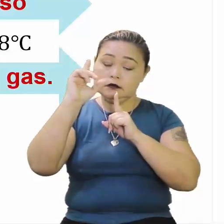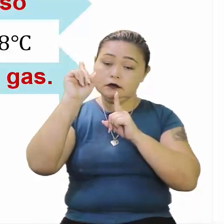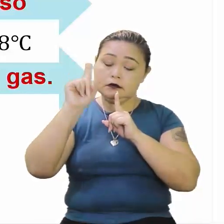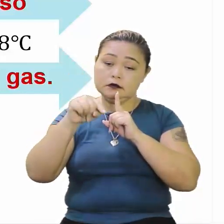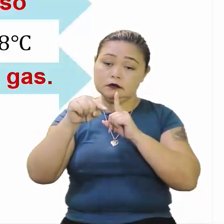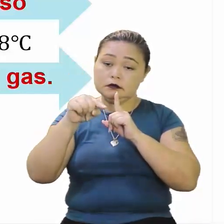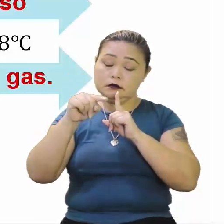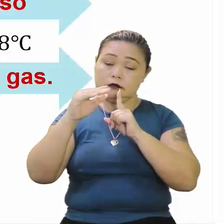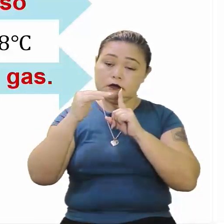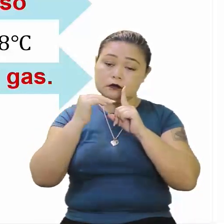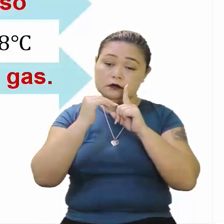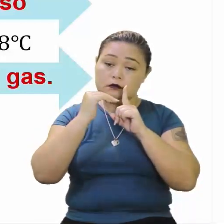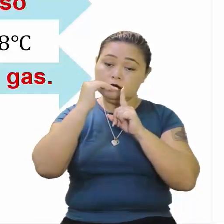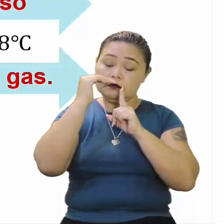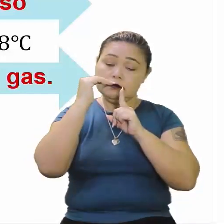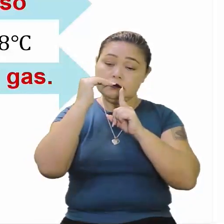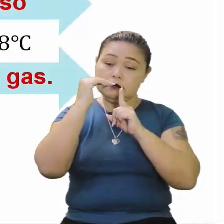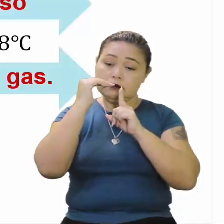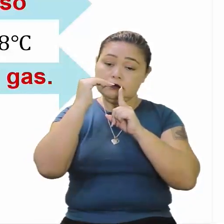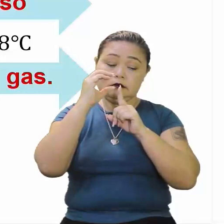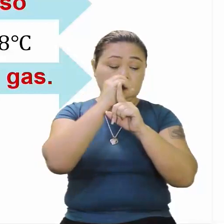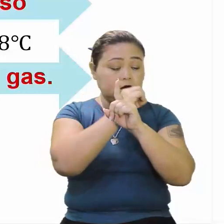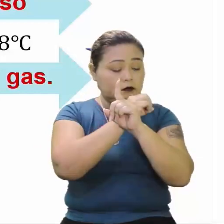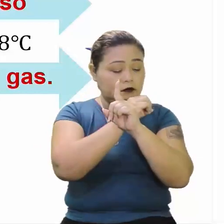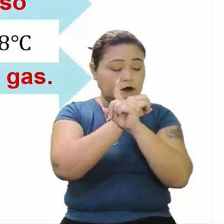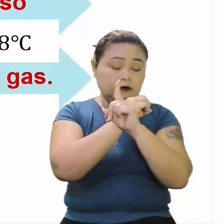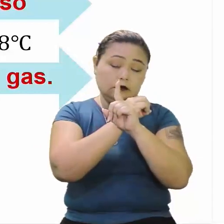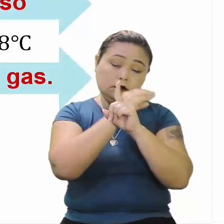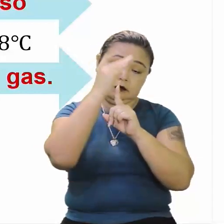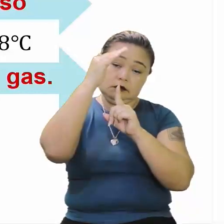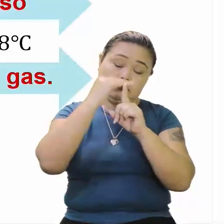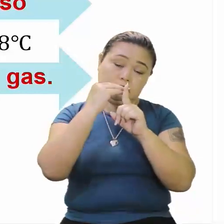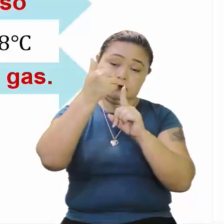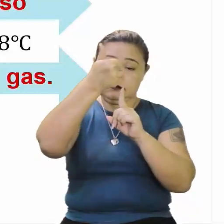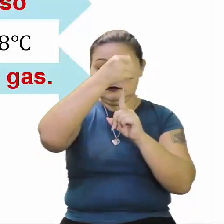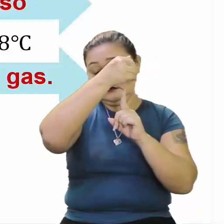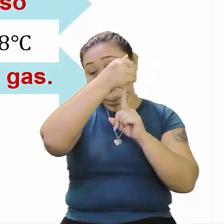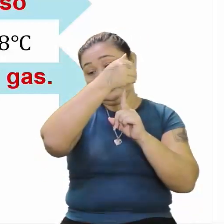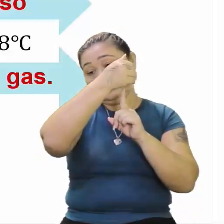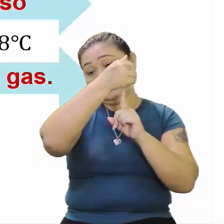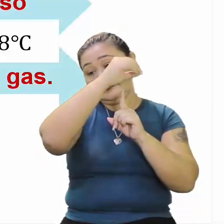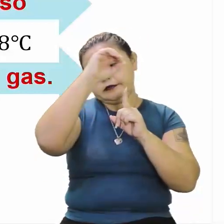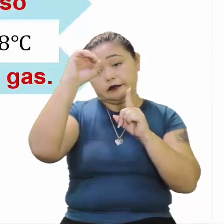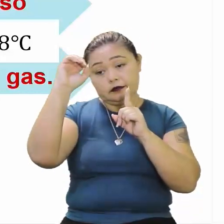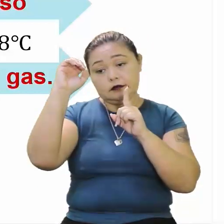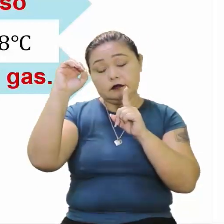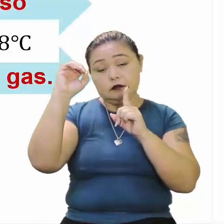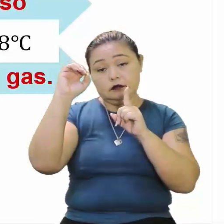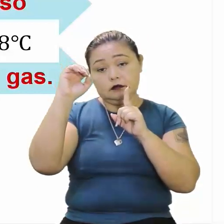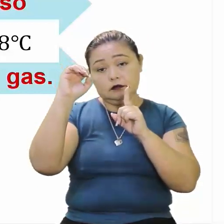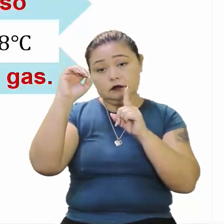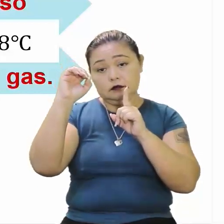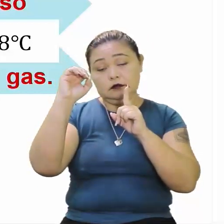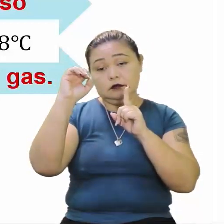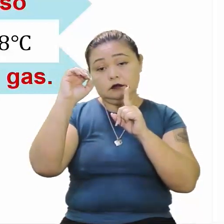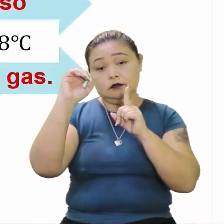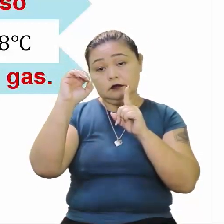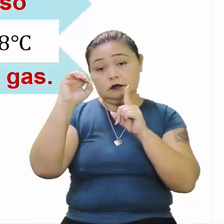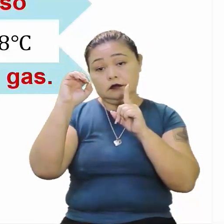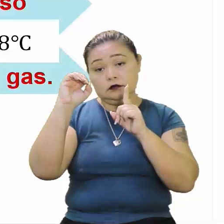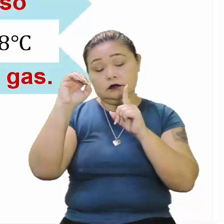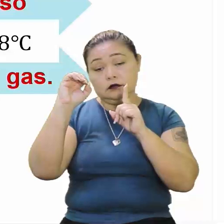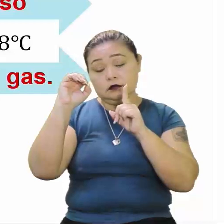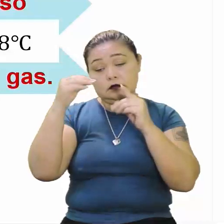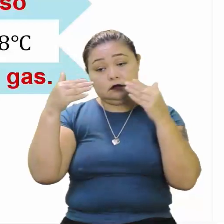está acima de 0 e abaixo de 100. Então, digamos que aqui